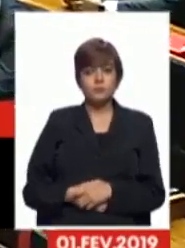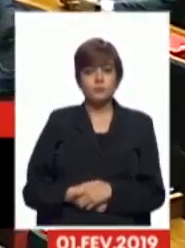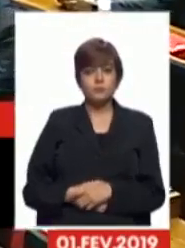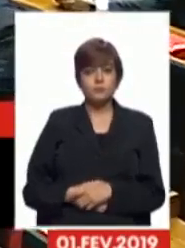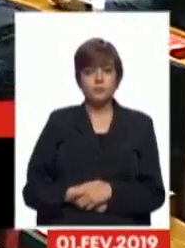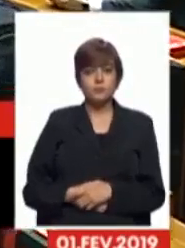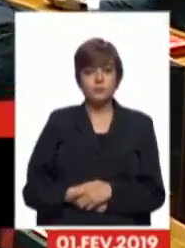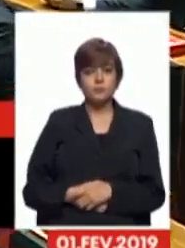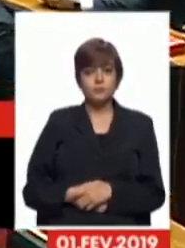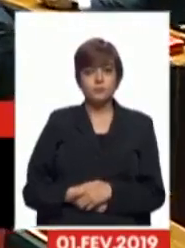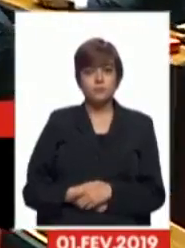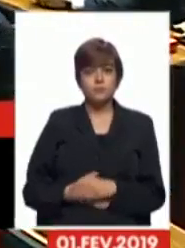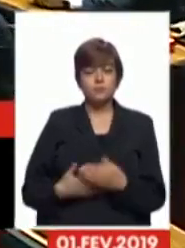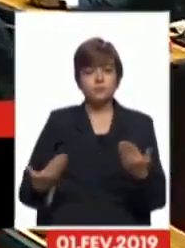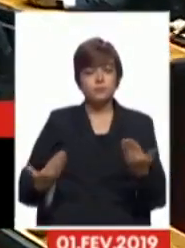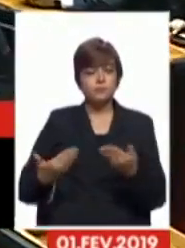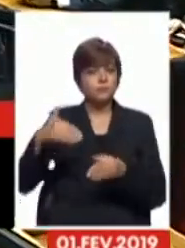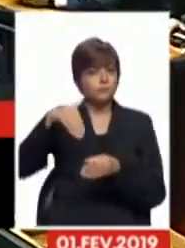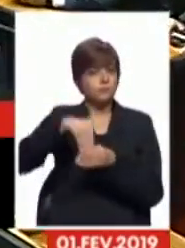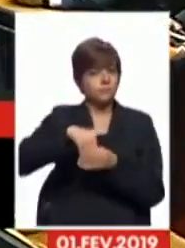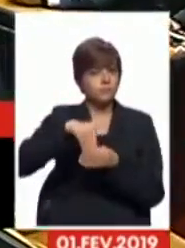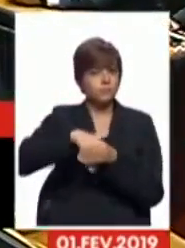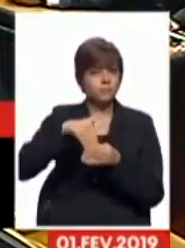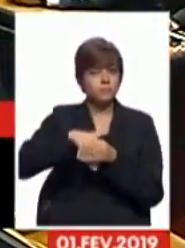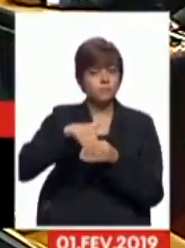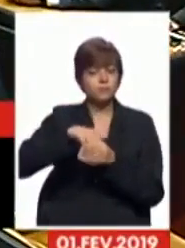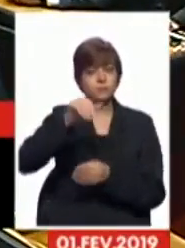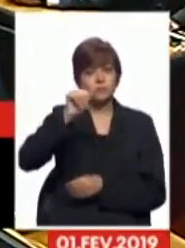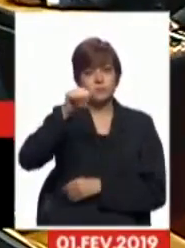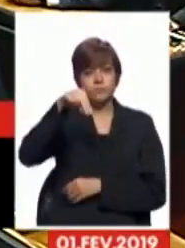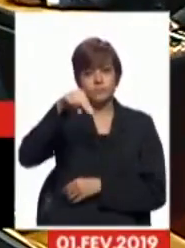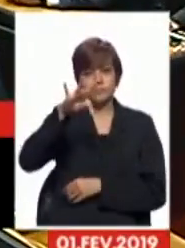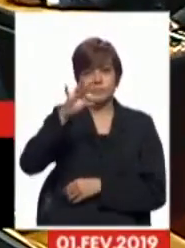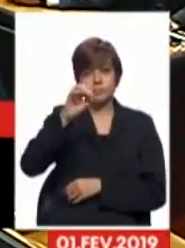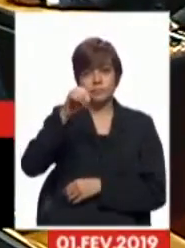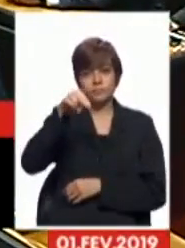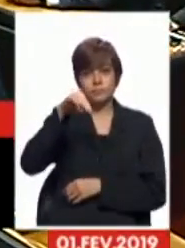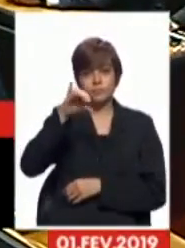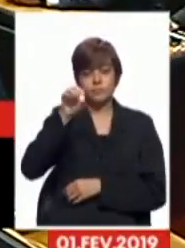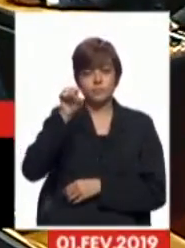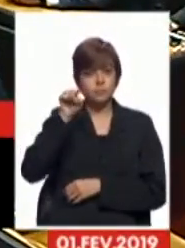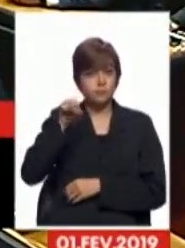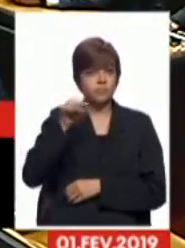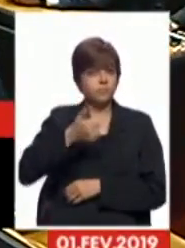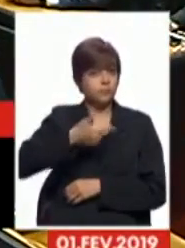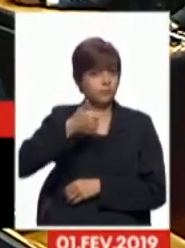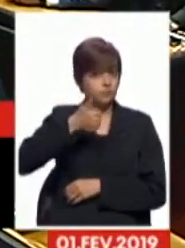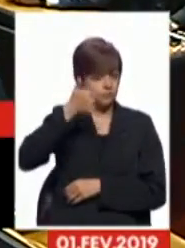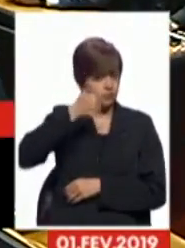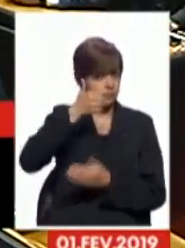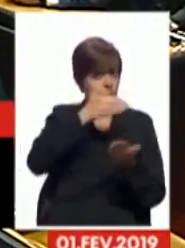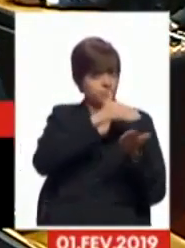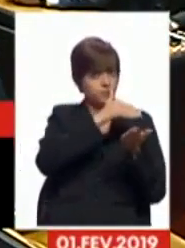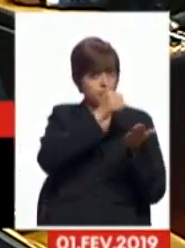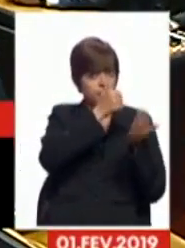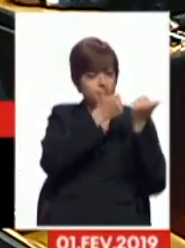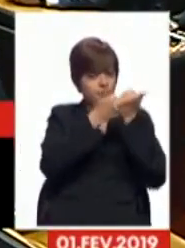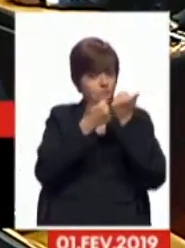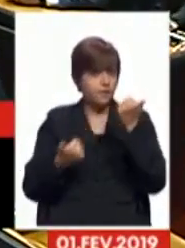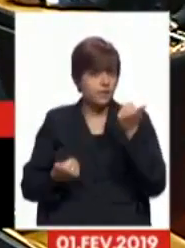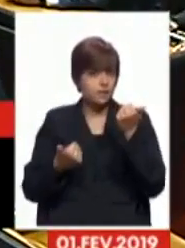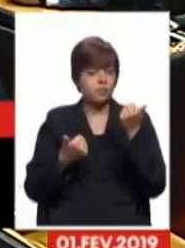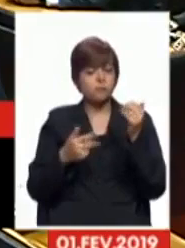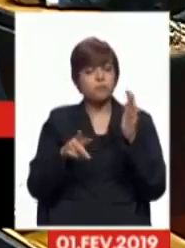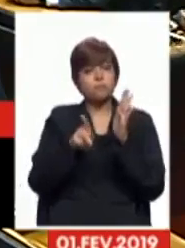Em votação, o nome do deputado Antônio Carlos Arantes para o cargo de primeiro vice-presidente da Assembleia. São três cargos